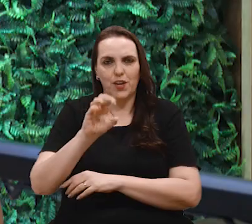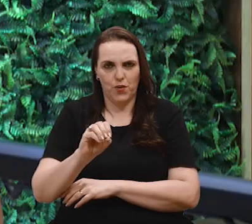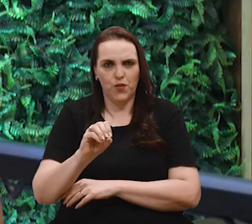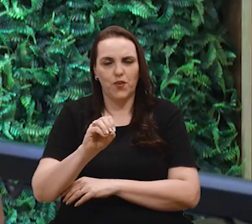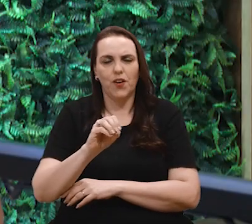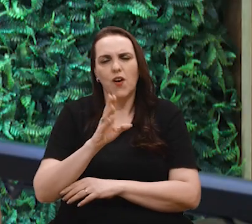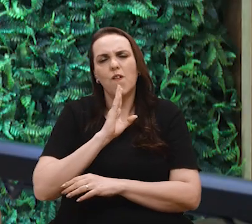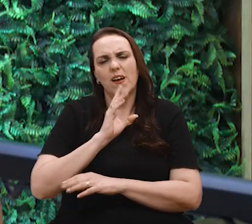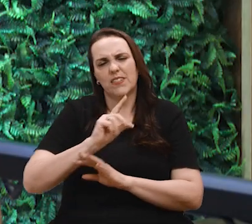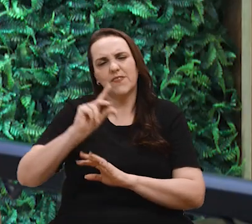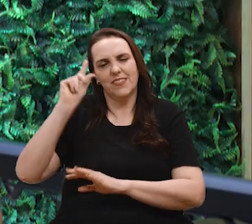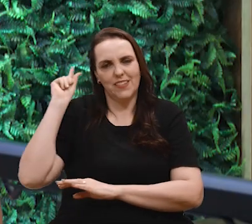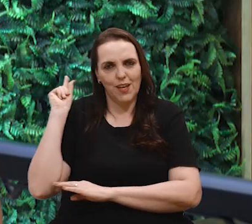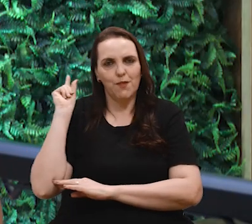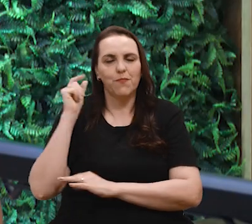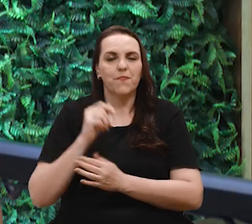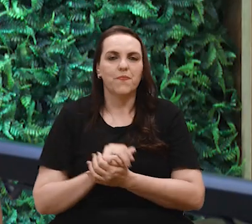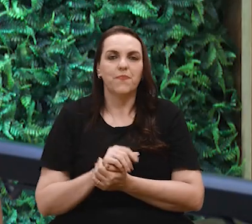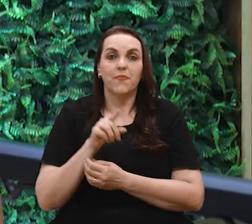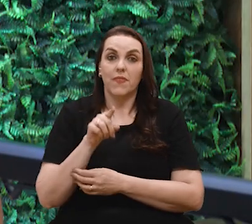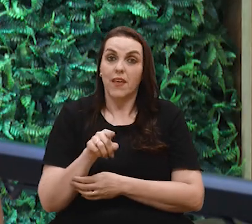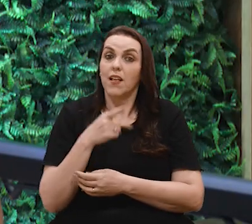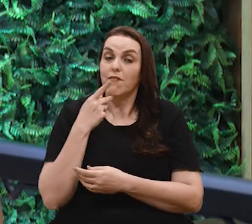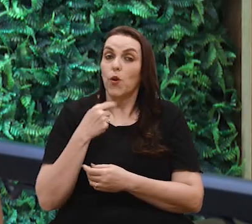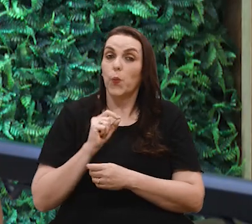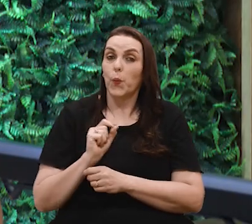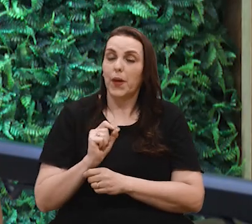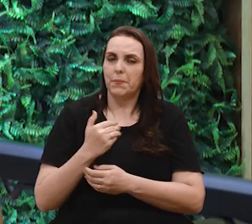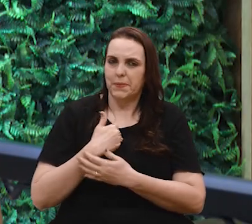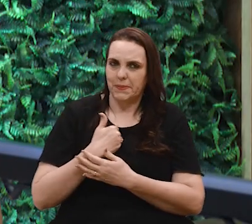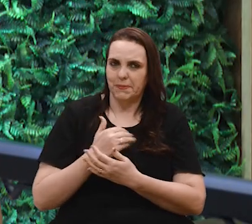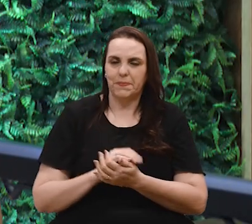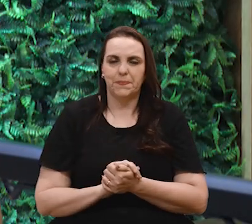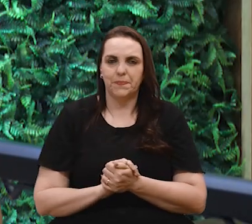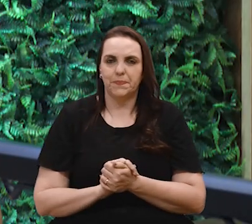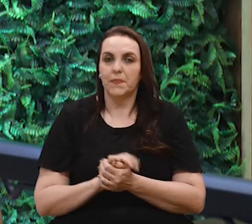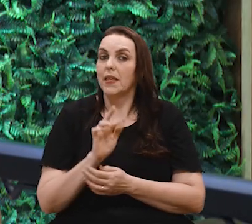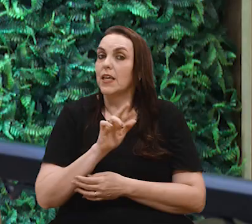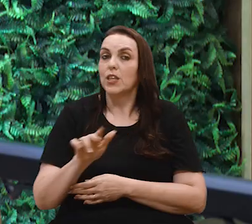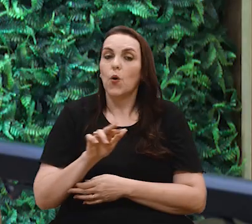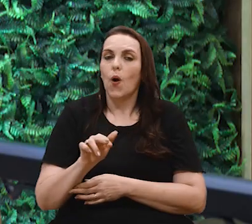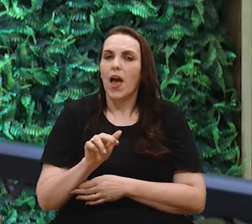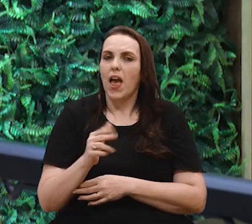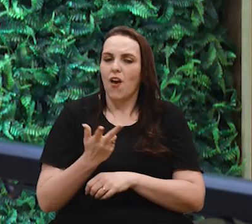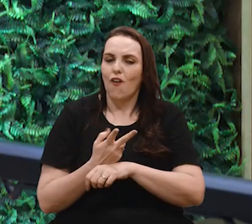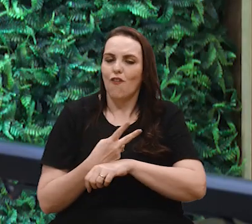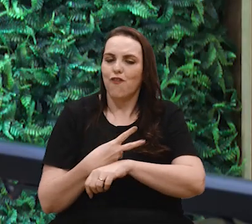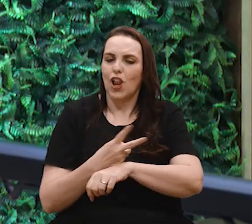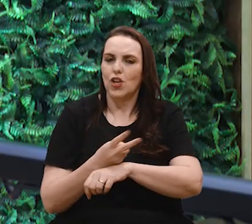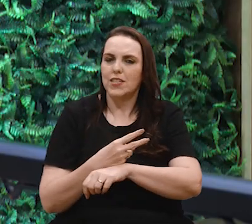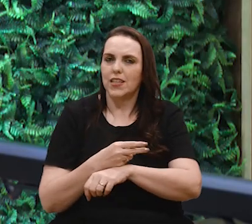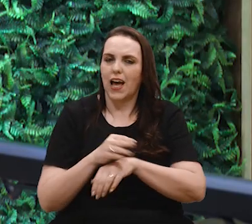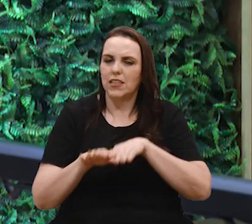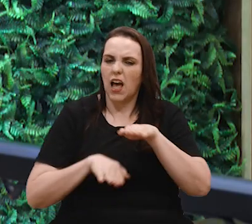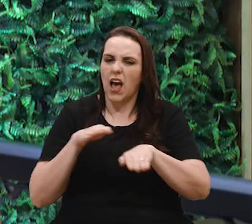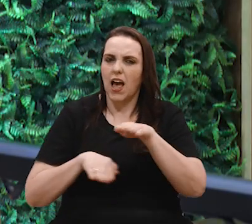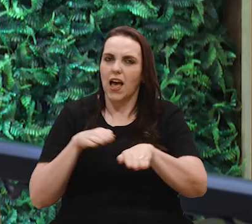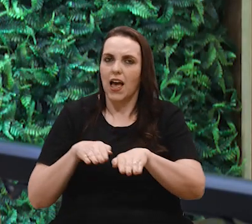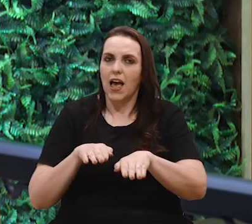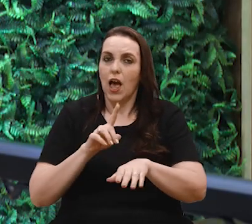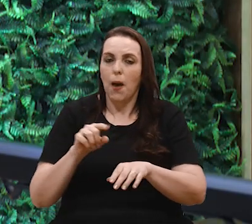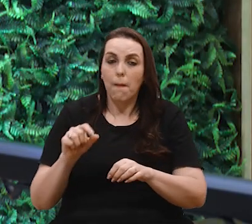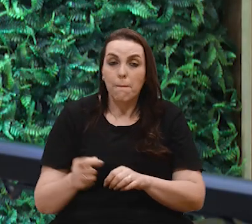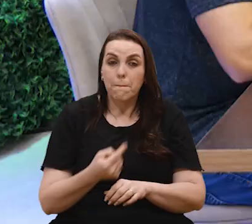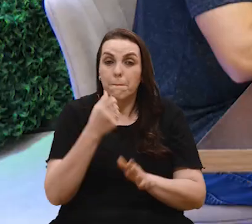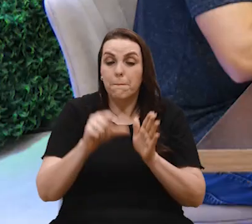lá, conheço há muito tempo, assim, que ele disse, né? Não é a velocidade do passo, o mais importante é